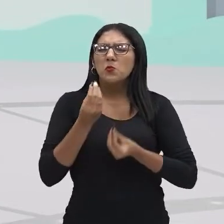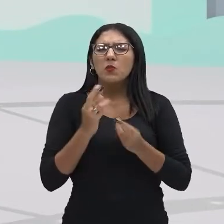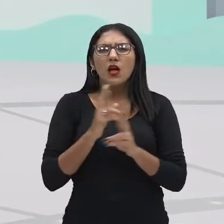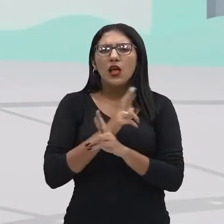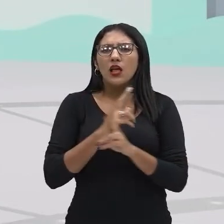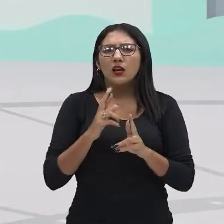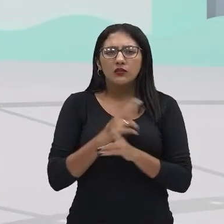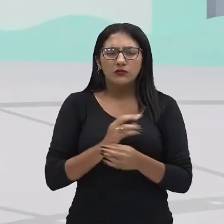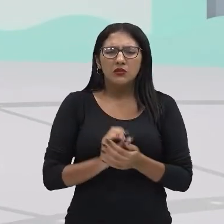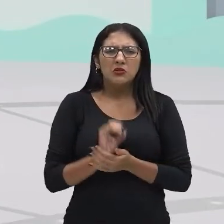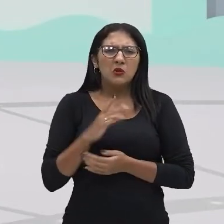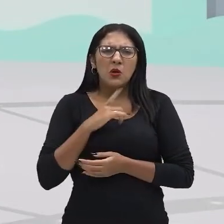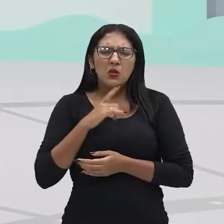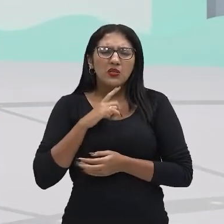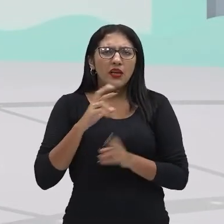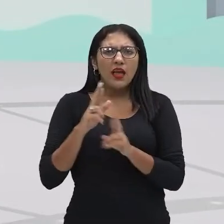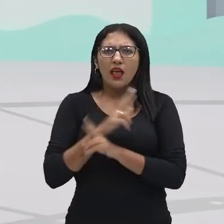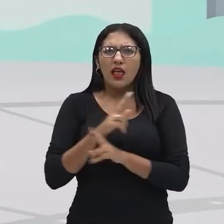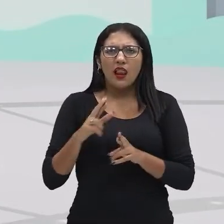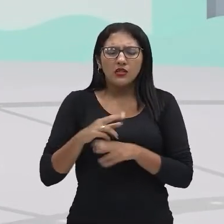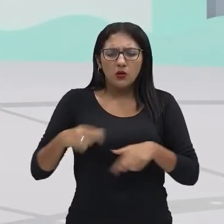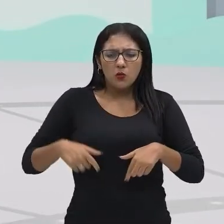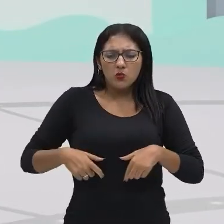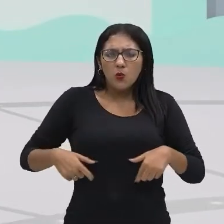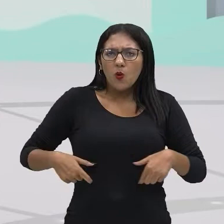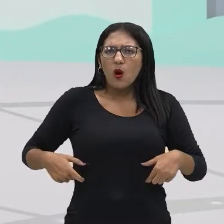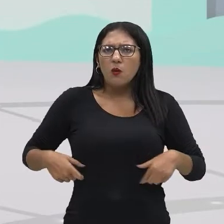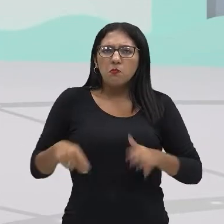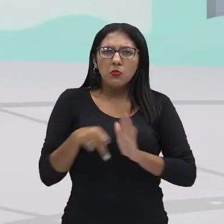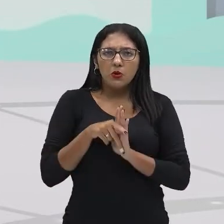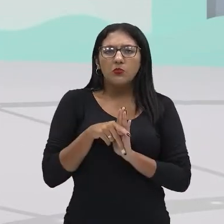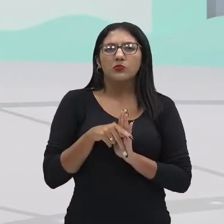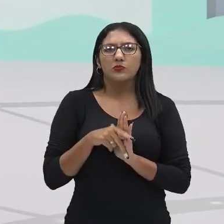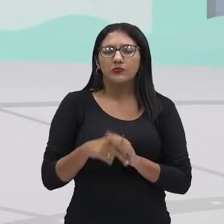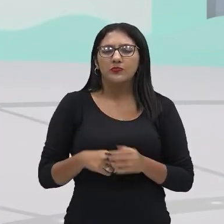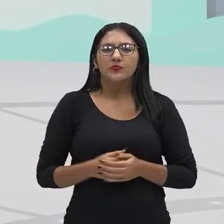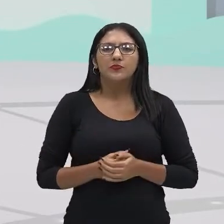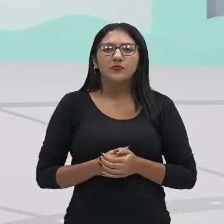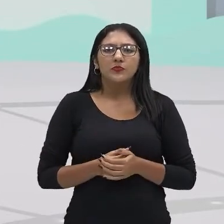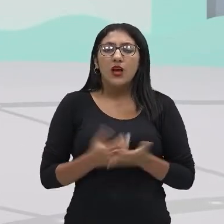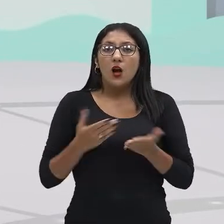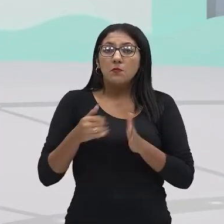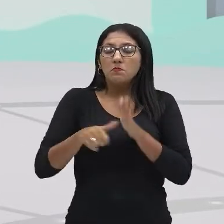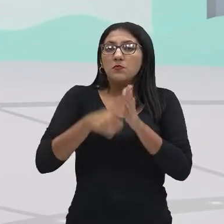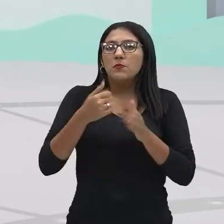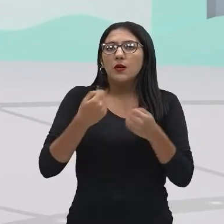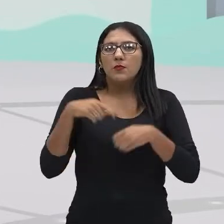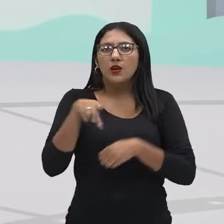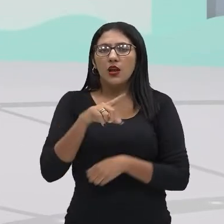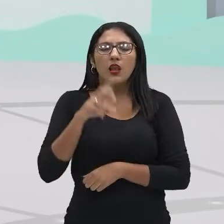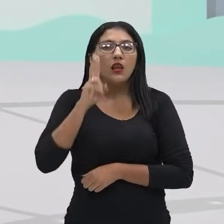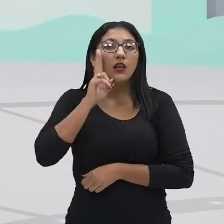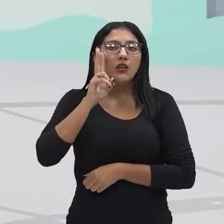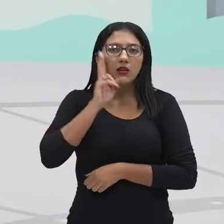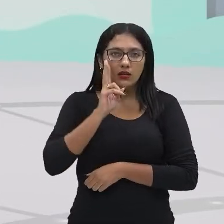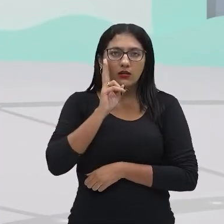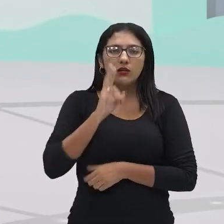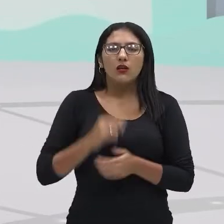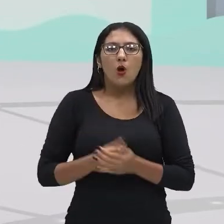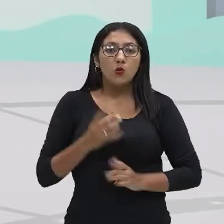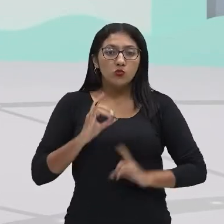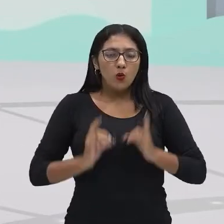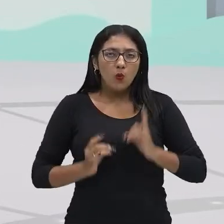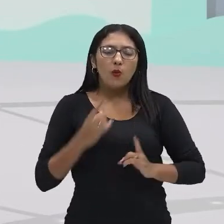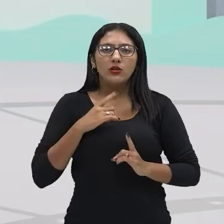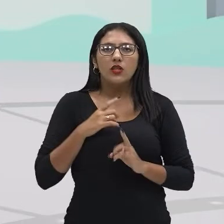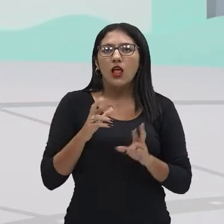eles só vão atuar nos órgãos e células alvo? Bem, primeira coisa que a gente tem que lembrar é que os hormônios eles ficam na